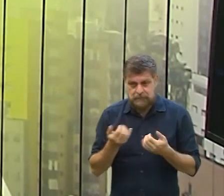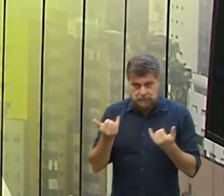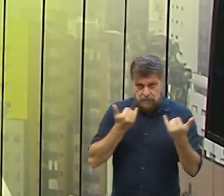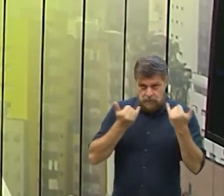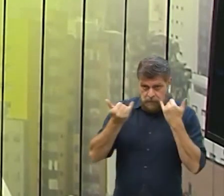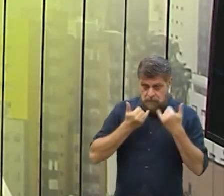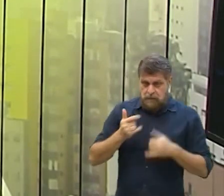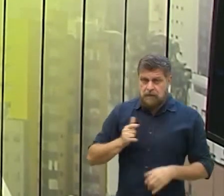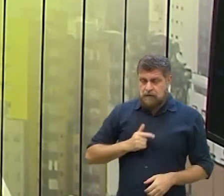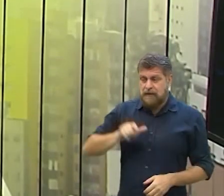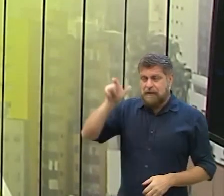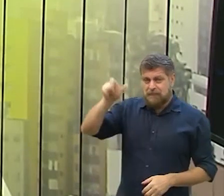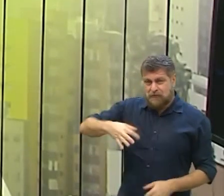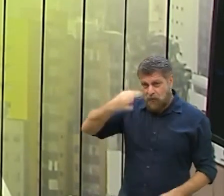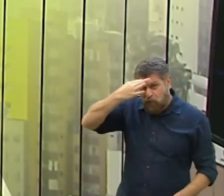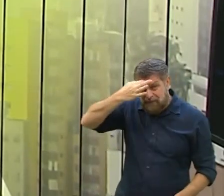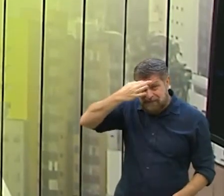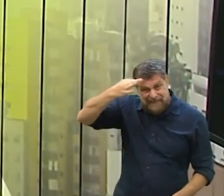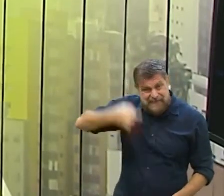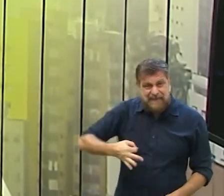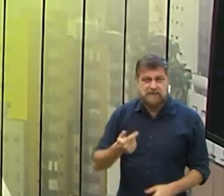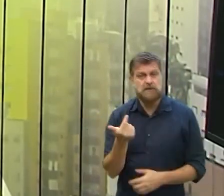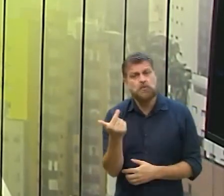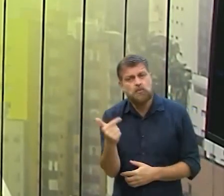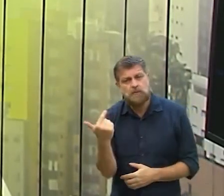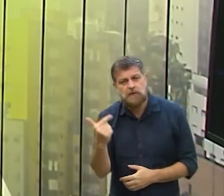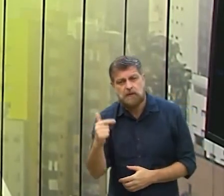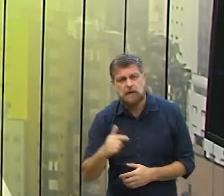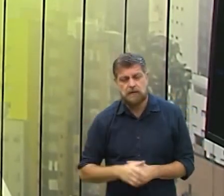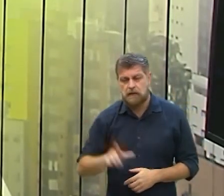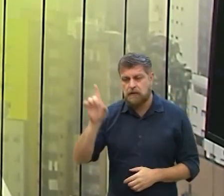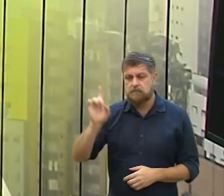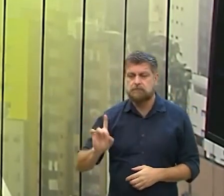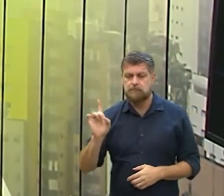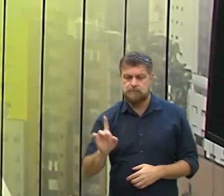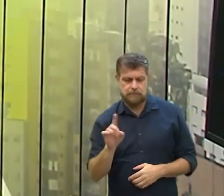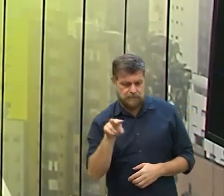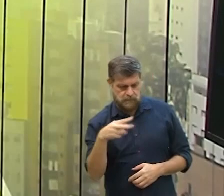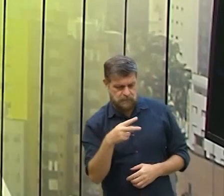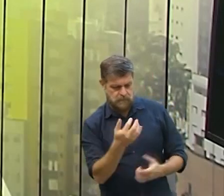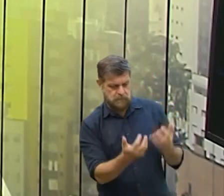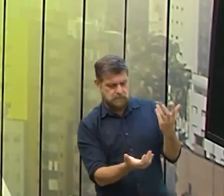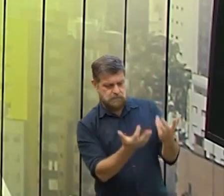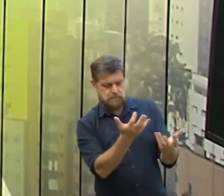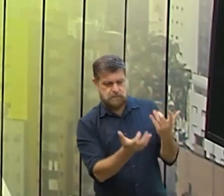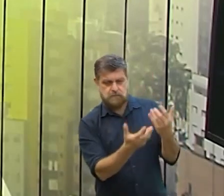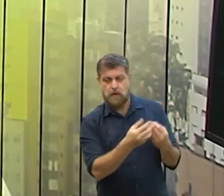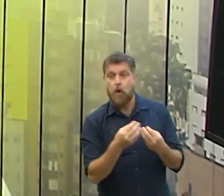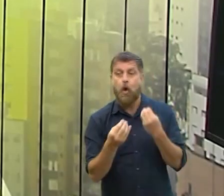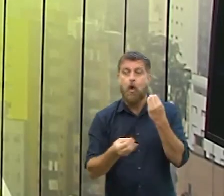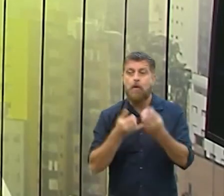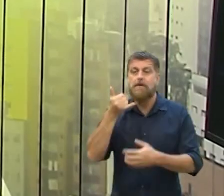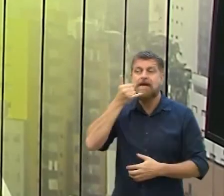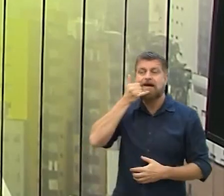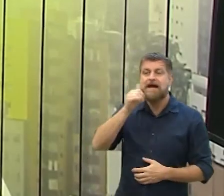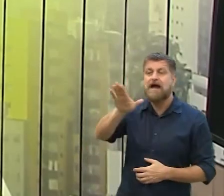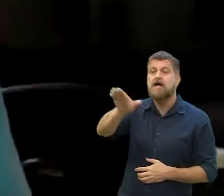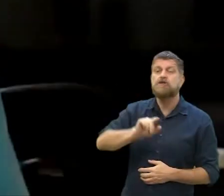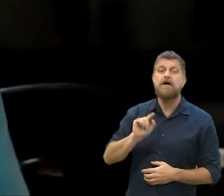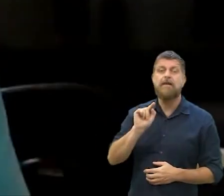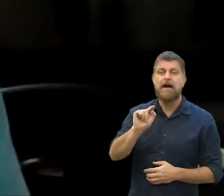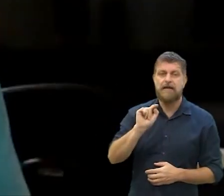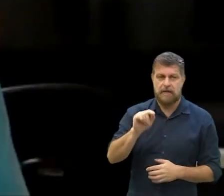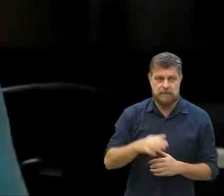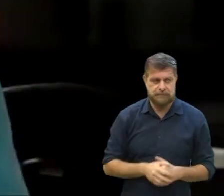não têm acesso à informação, mas muitas não têm consciência, e para quem estiver passando perto de um foco de incêndio, para onde ligar, quem